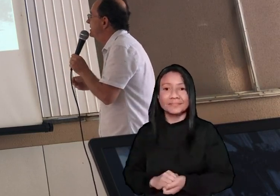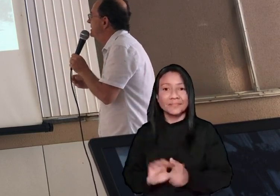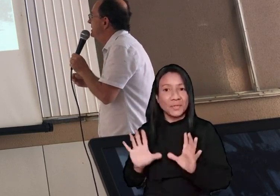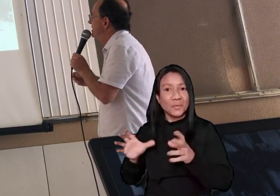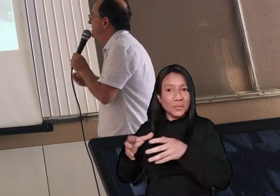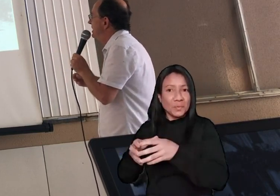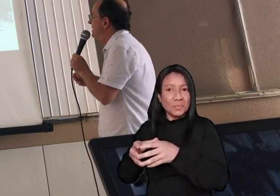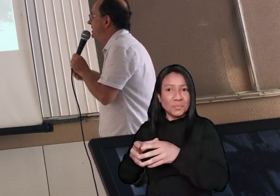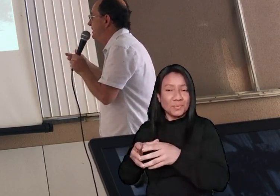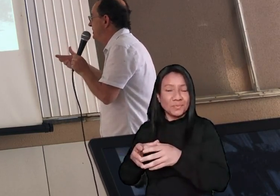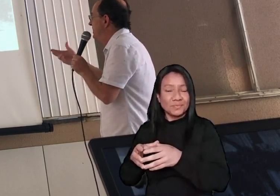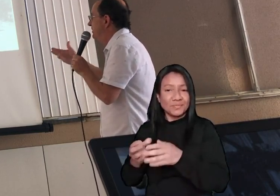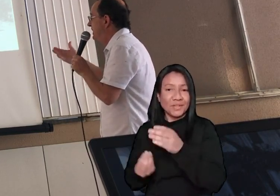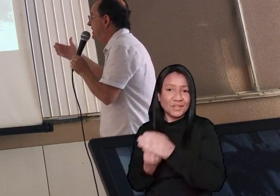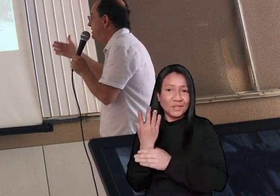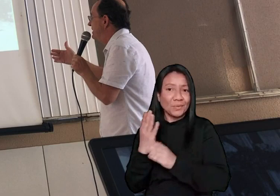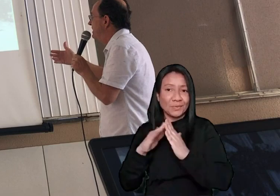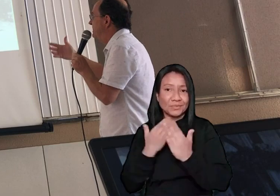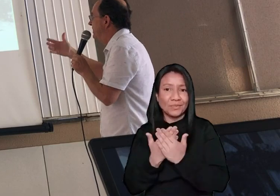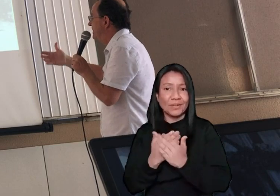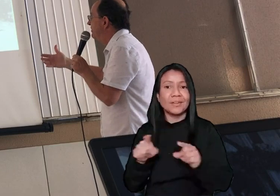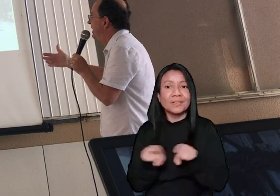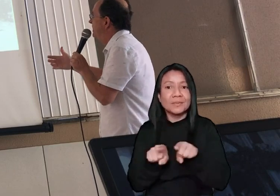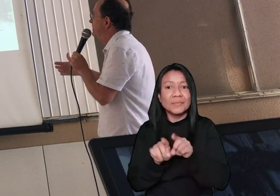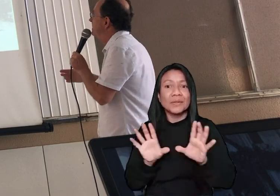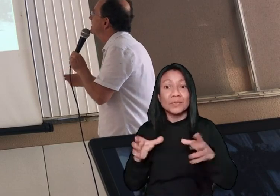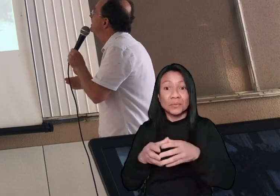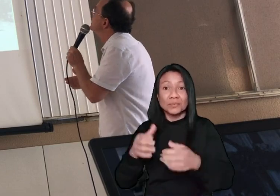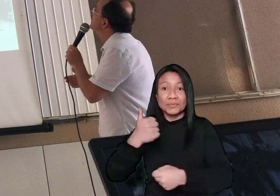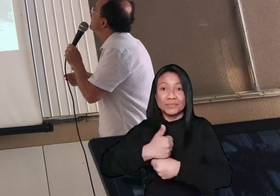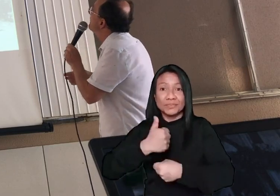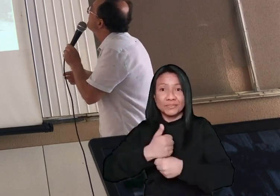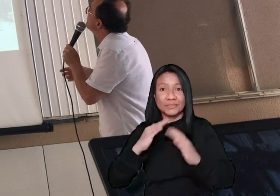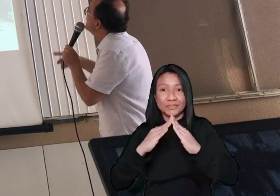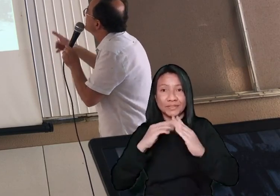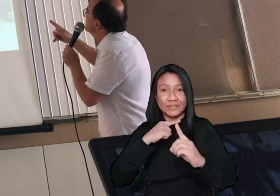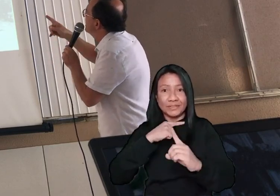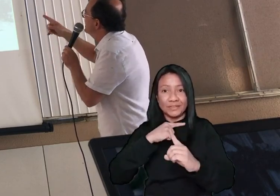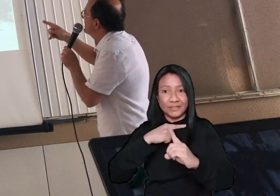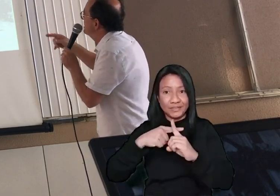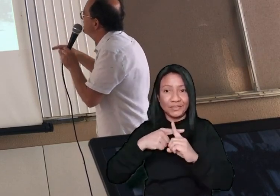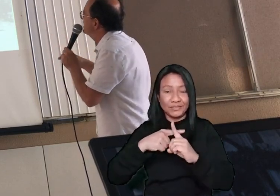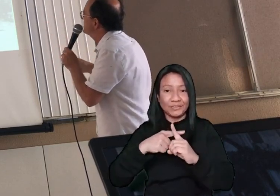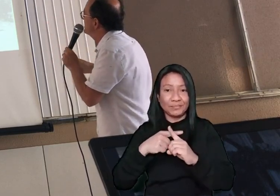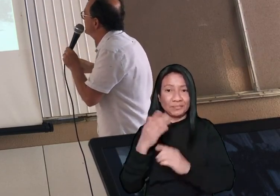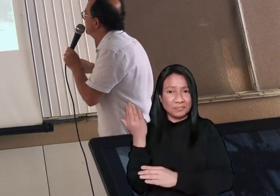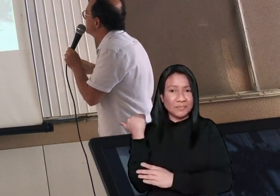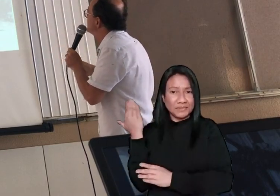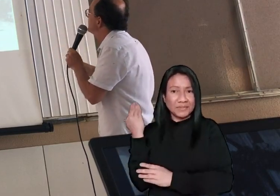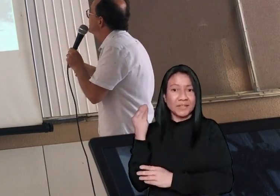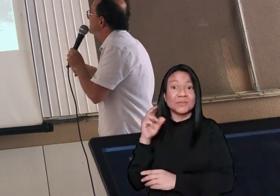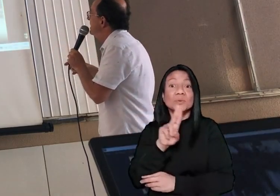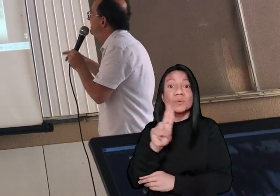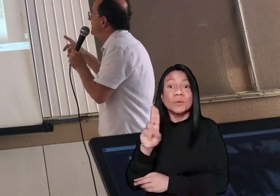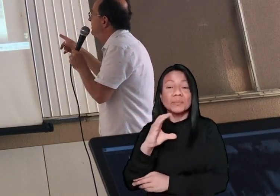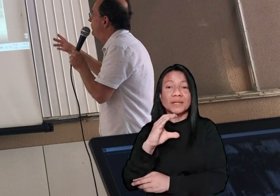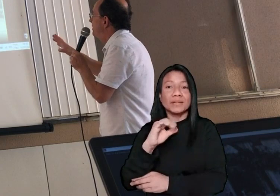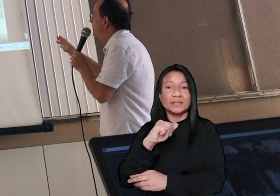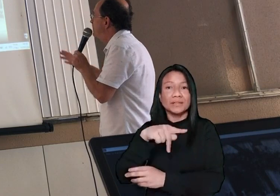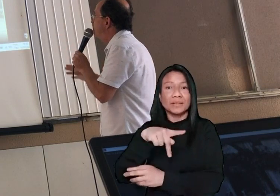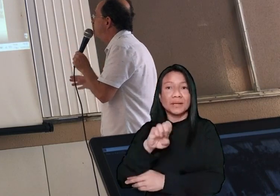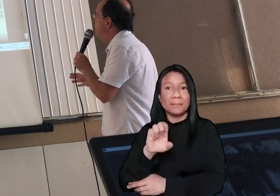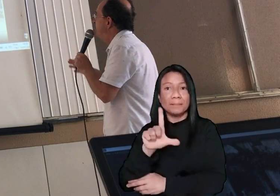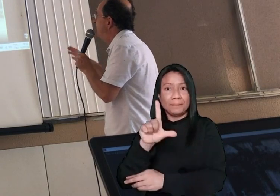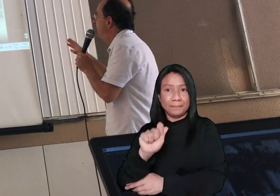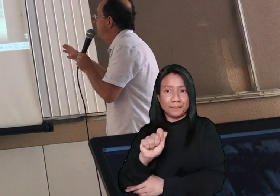igreja, que não era a igreja matriz, né? Era a capela, né? Parece que tem uma data lá em cima, se não me engano. Tá? Foi